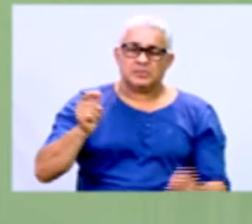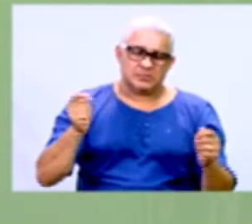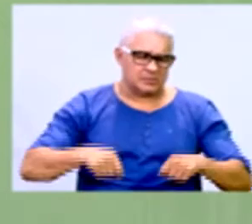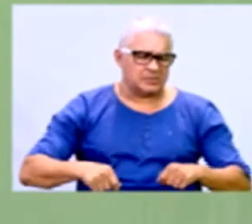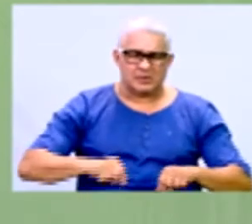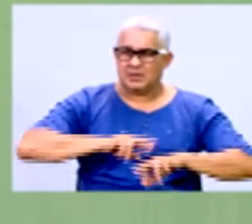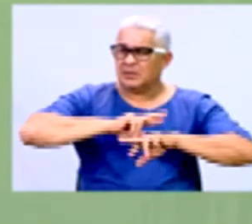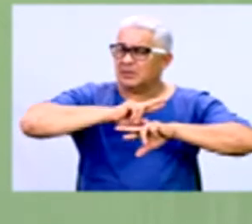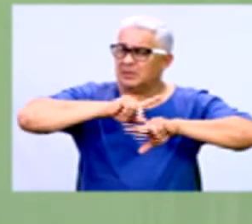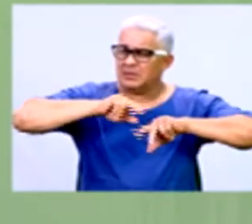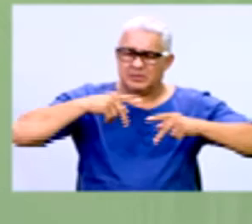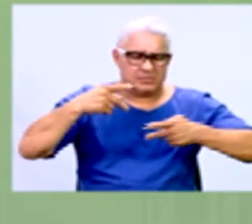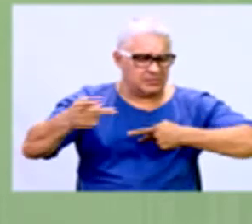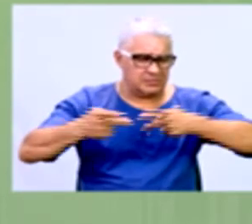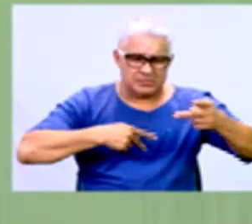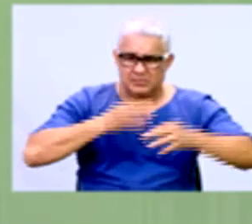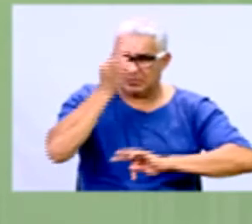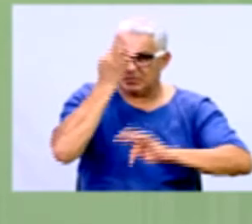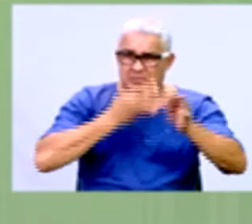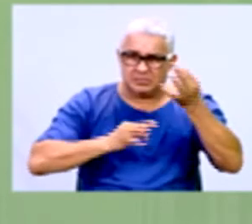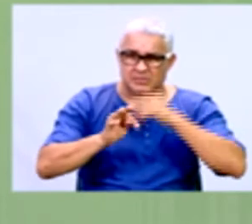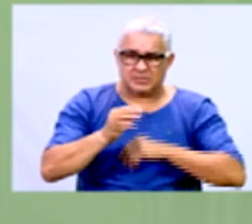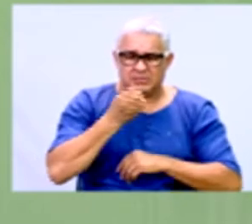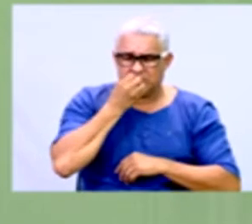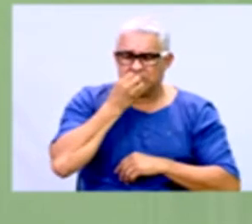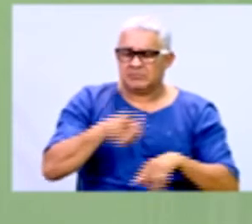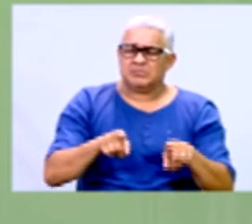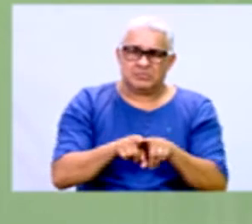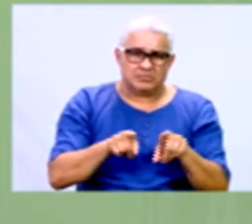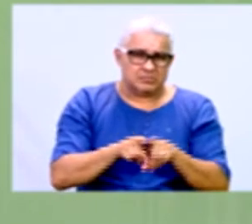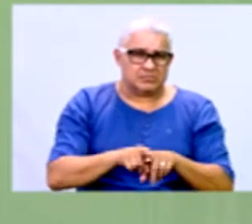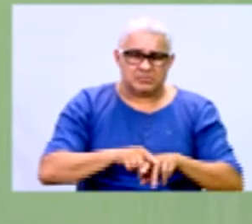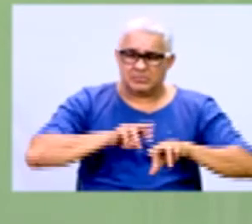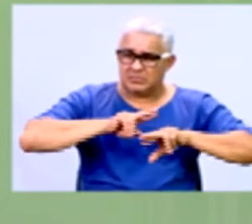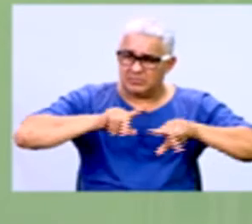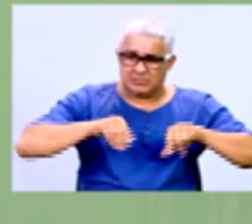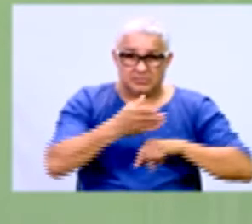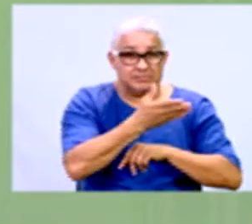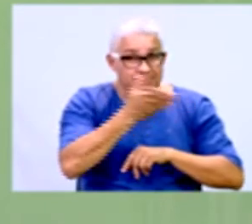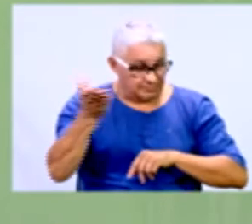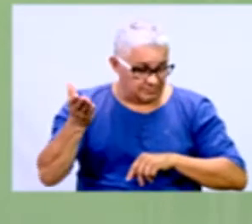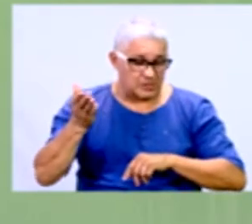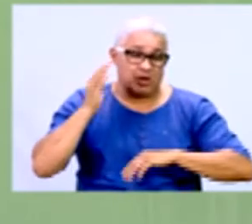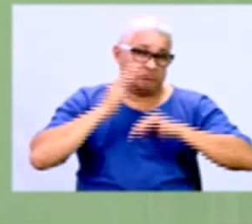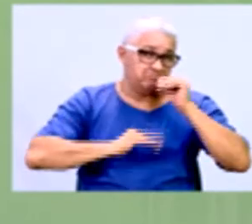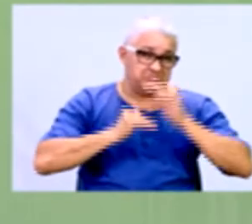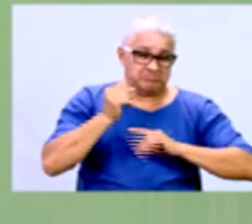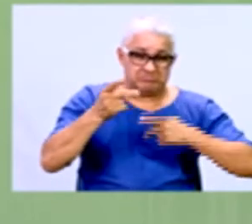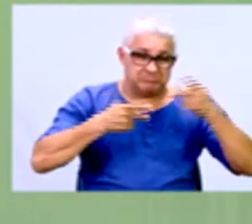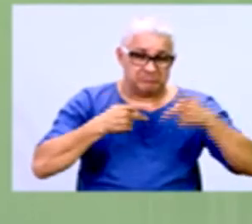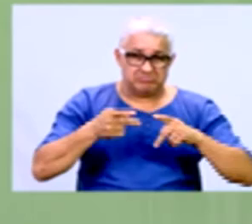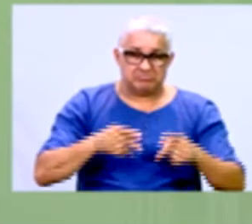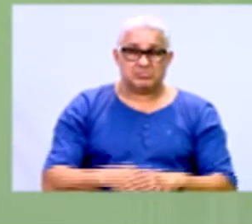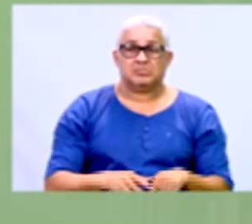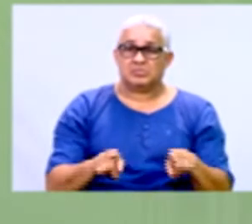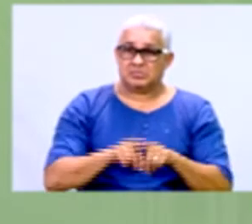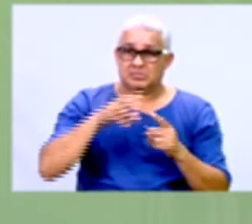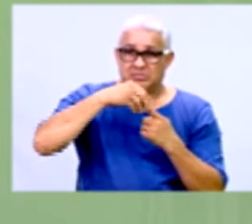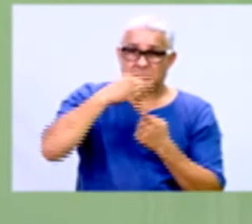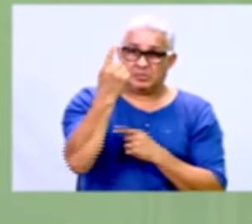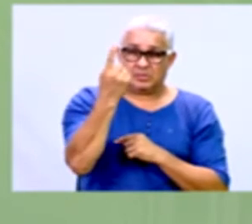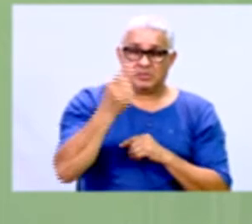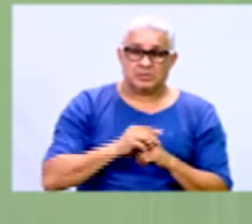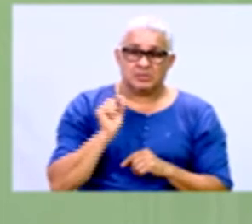a projetos de tecnologia web. São vocês são os caras para fazer esses projetos, certo? E principalmente